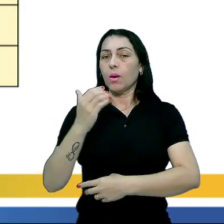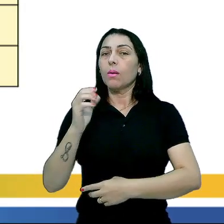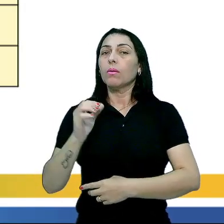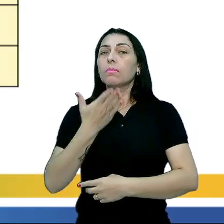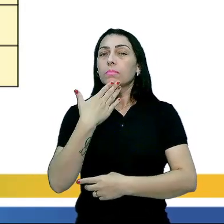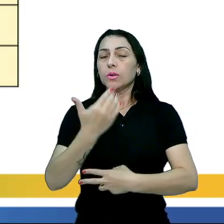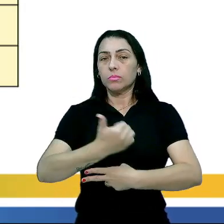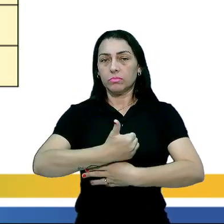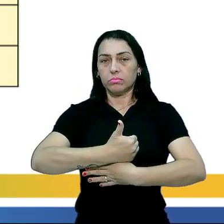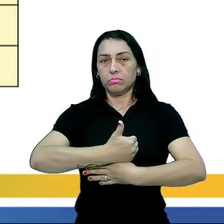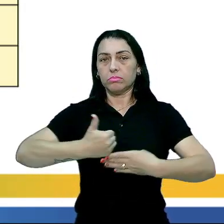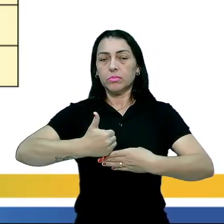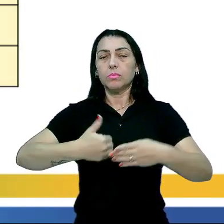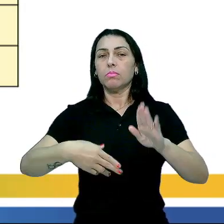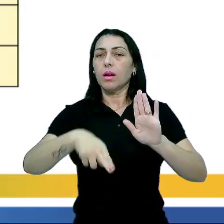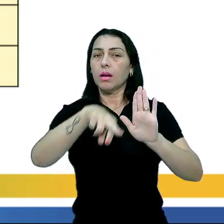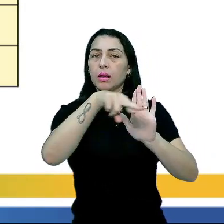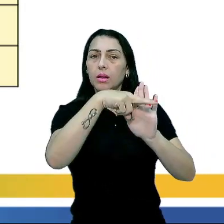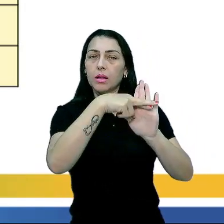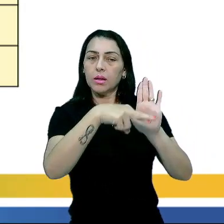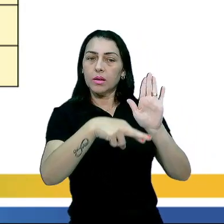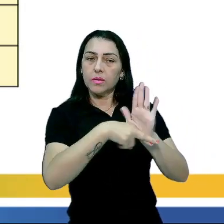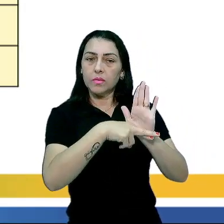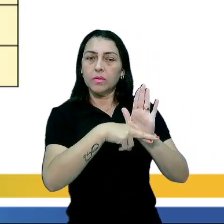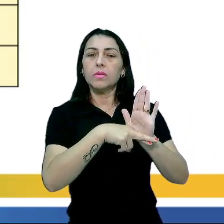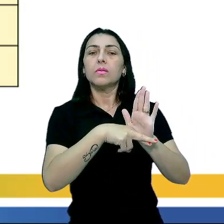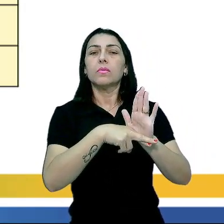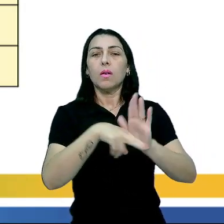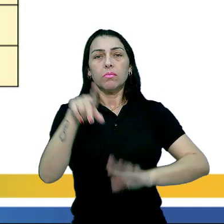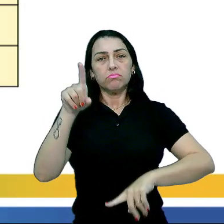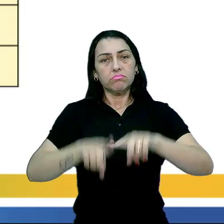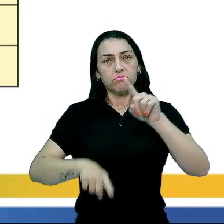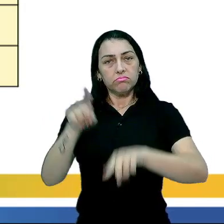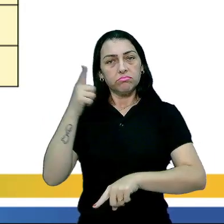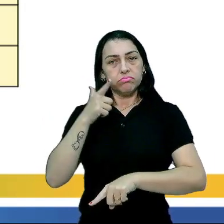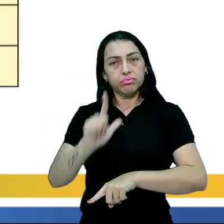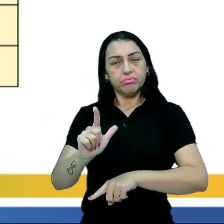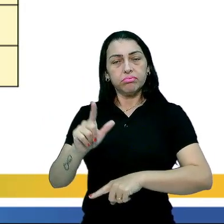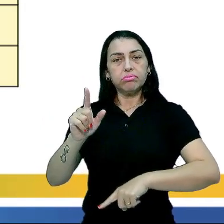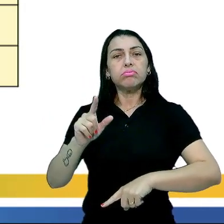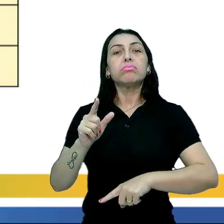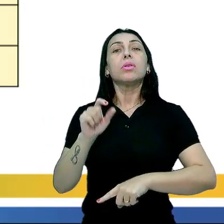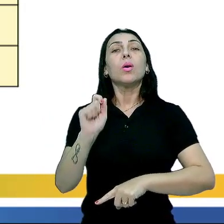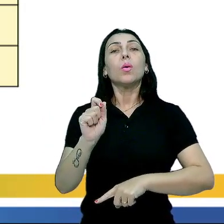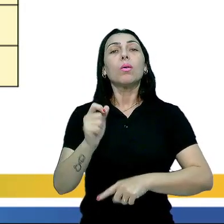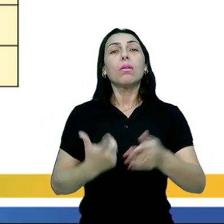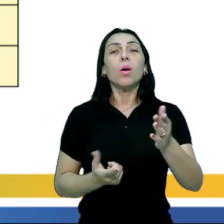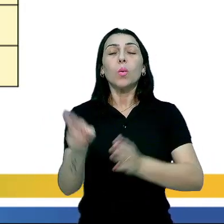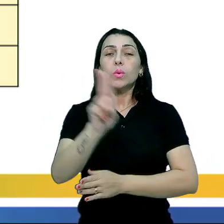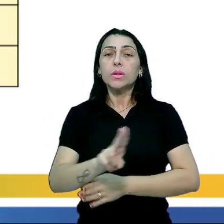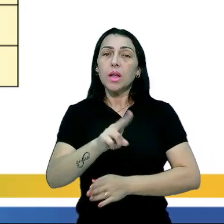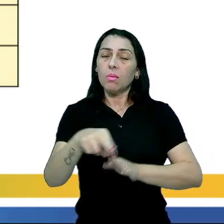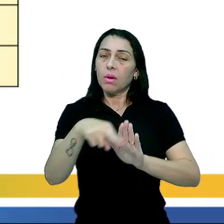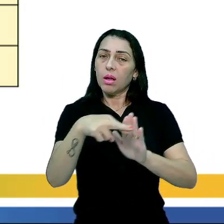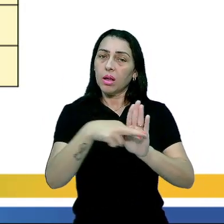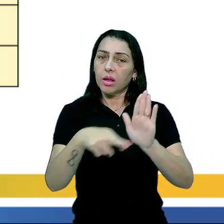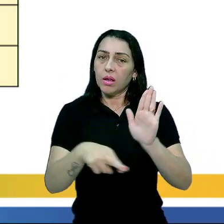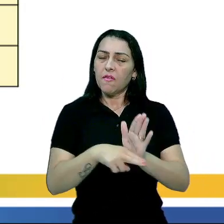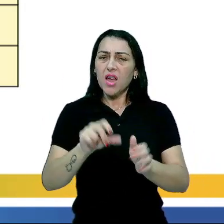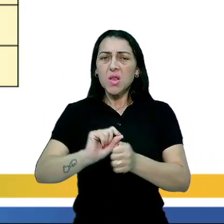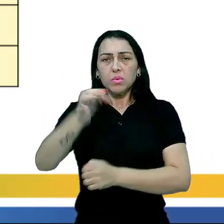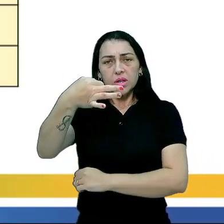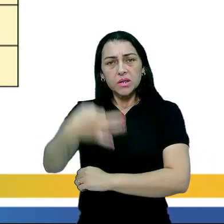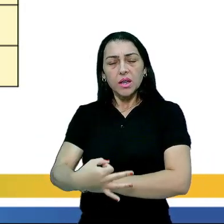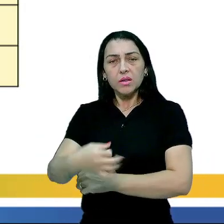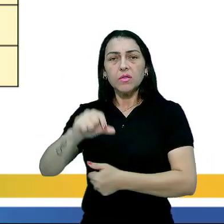É uma regra, né? Então, consumir determinado produto é uma regra. Então, ser você mesmo, fazer o que é